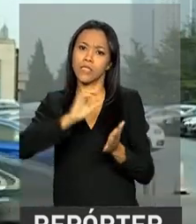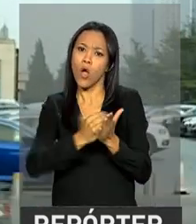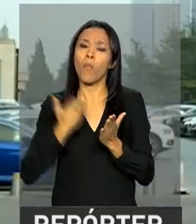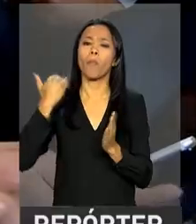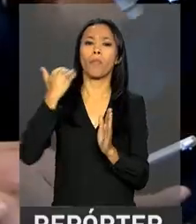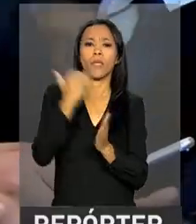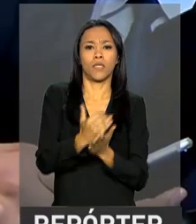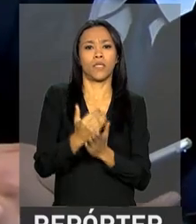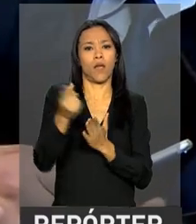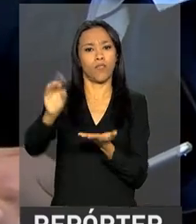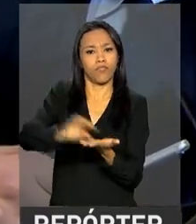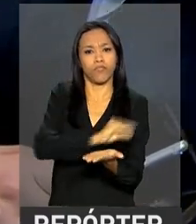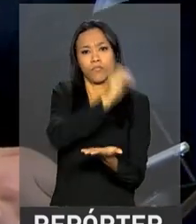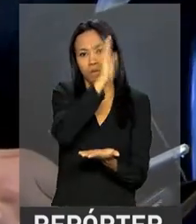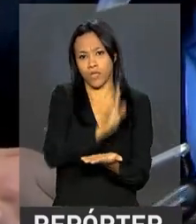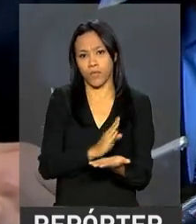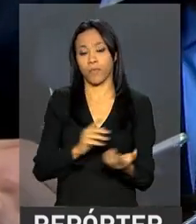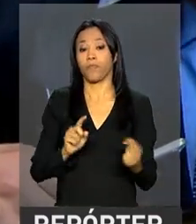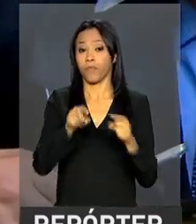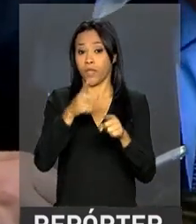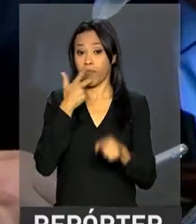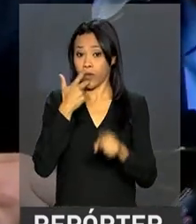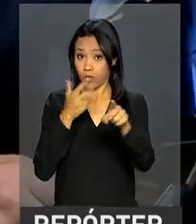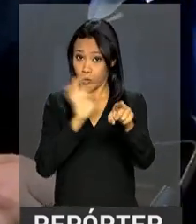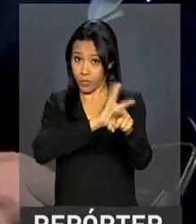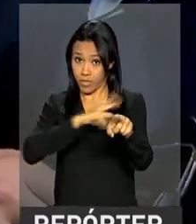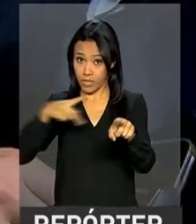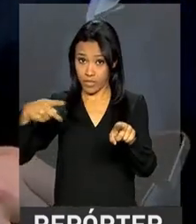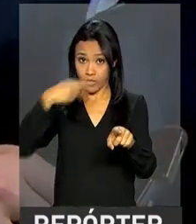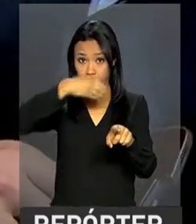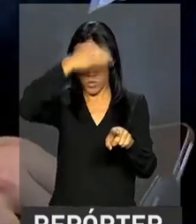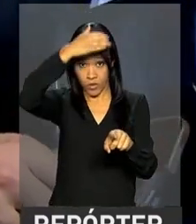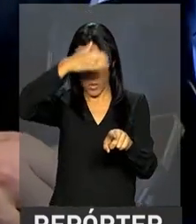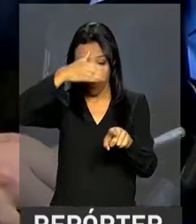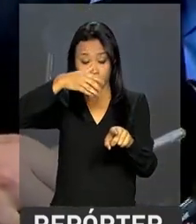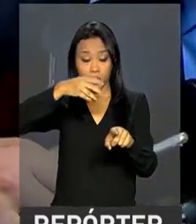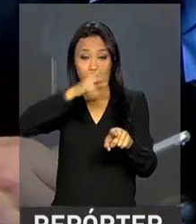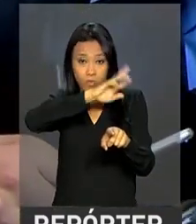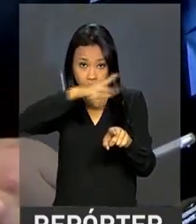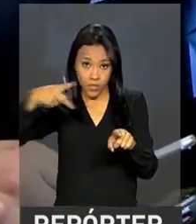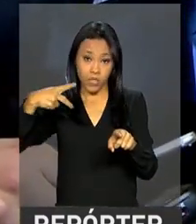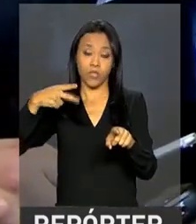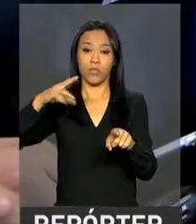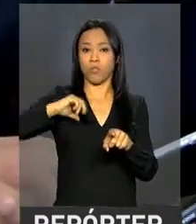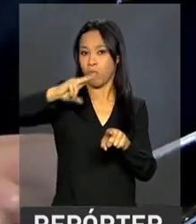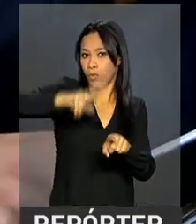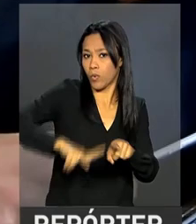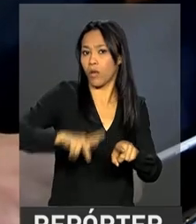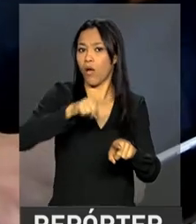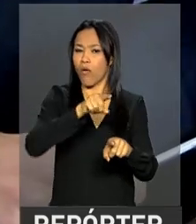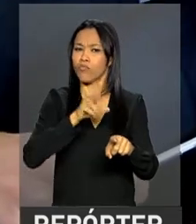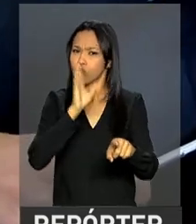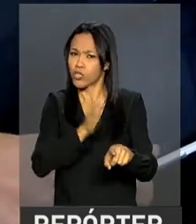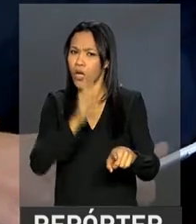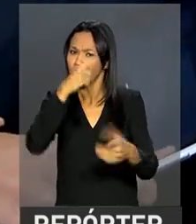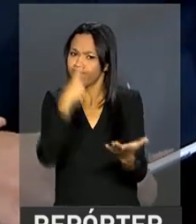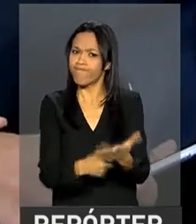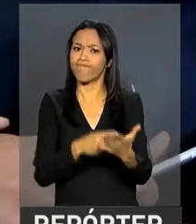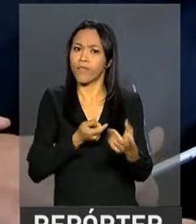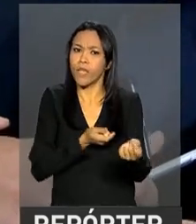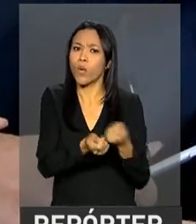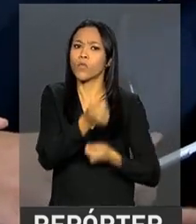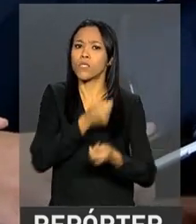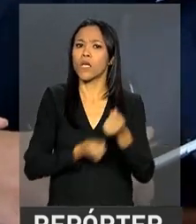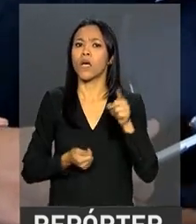no Brasil. O presidente de Portugal me recebeu e confirmou algo que já vinha sendo negociado, que é a